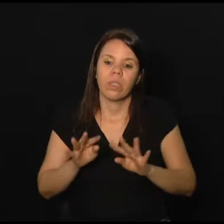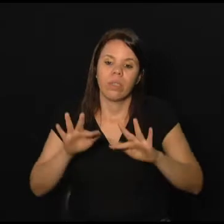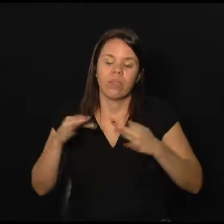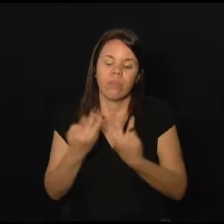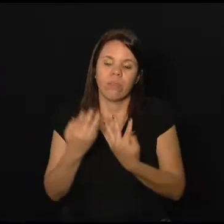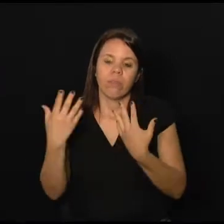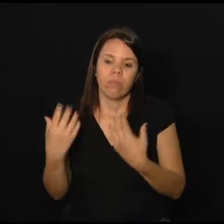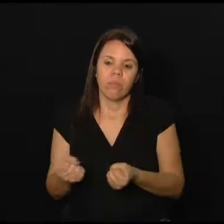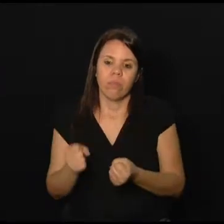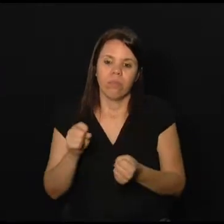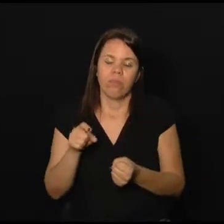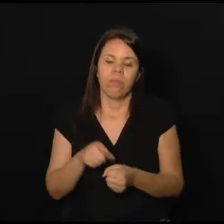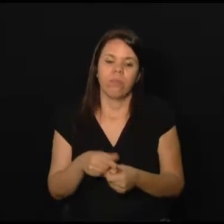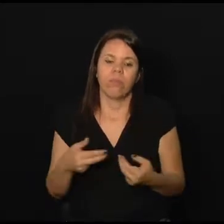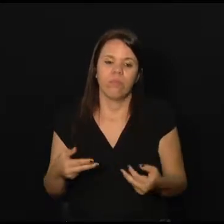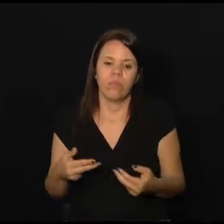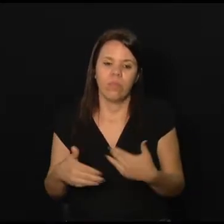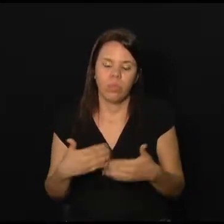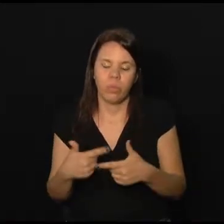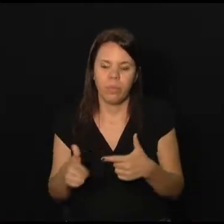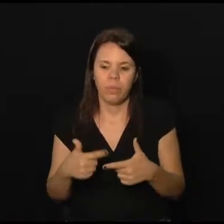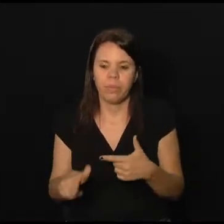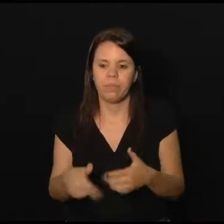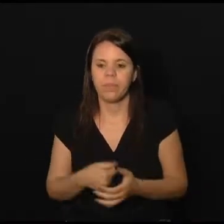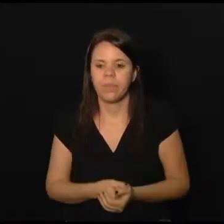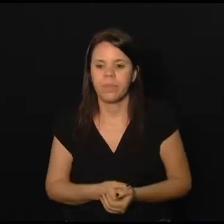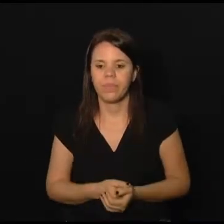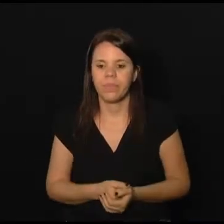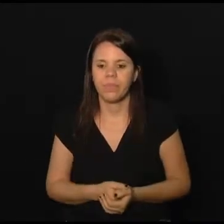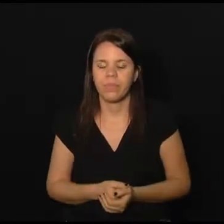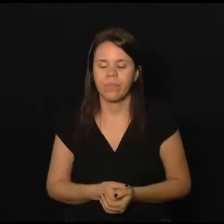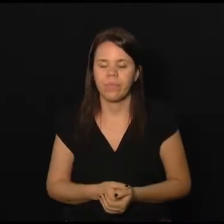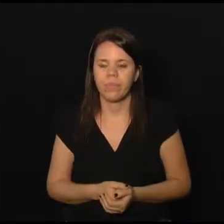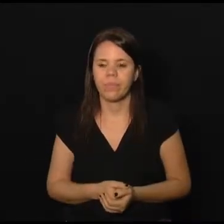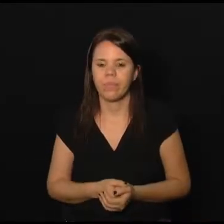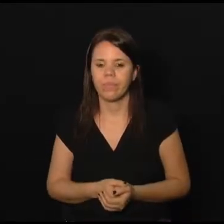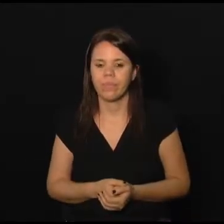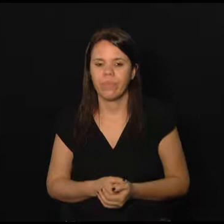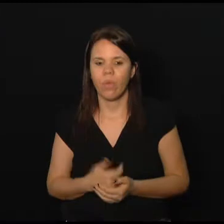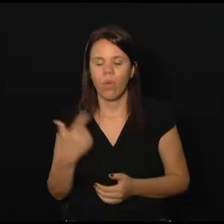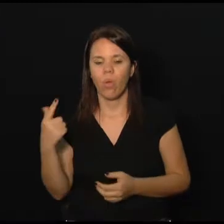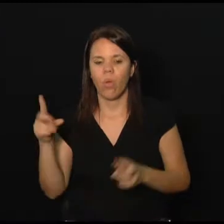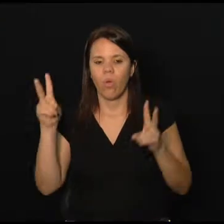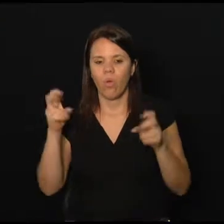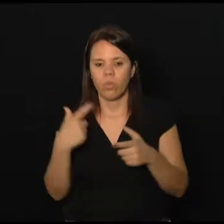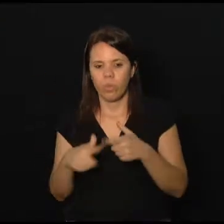para identificar e aceitar esse problema. A outra questão também é a conformidade, né?